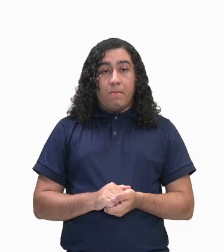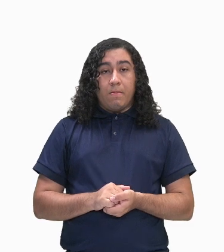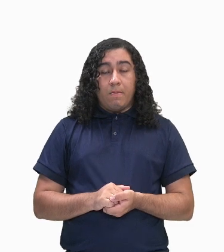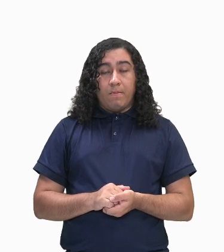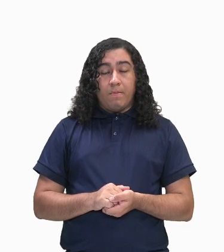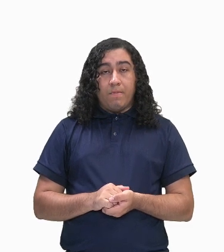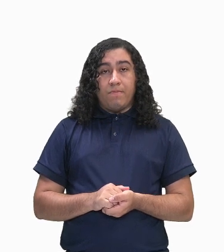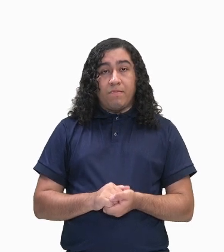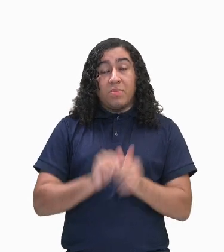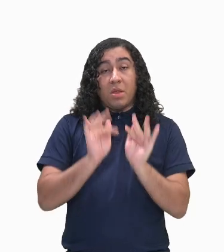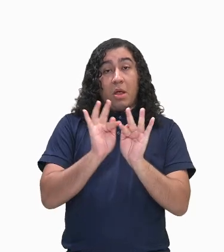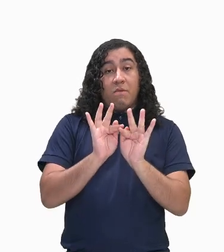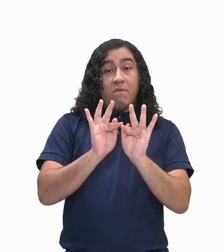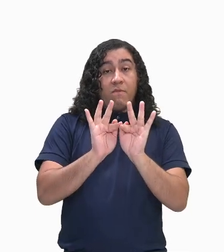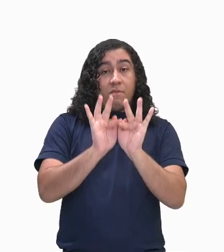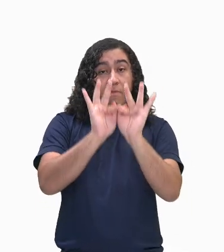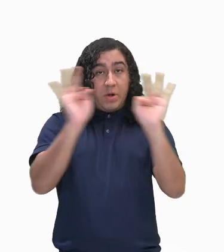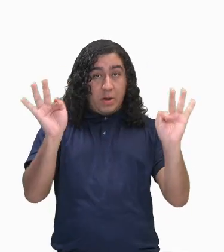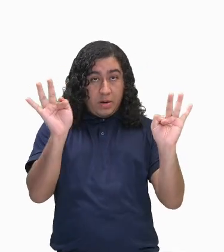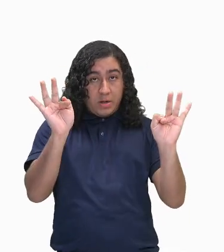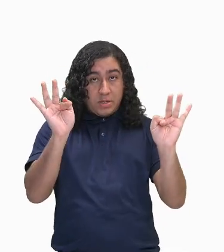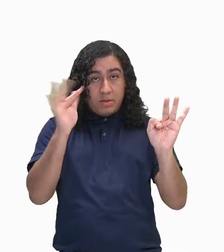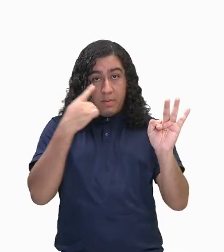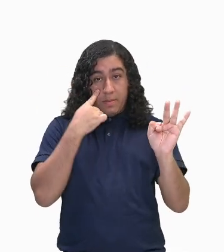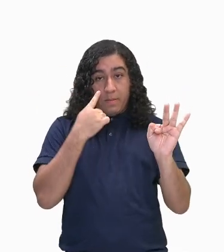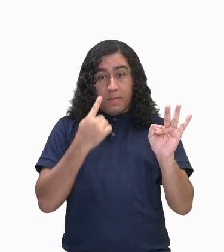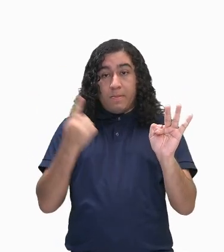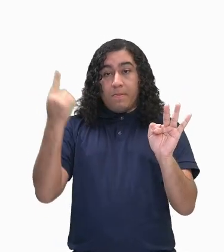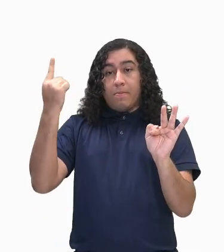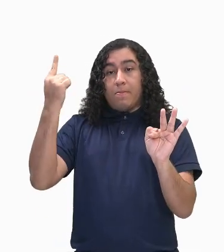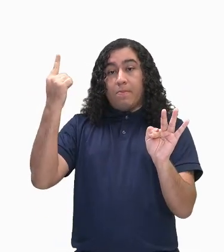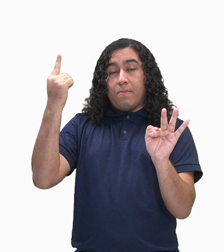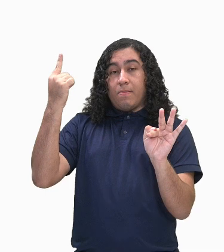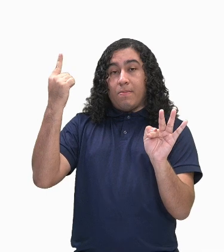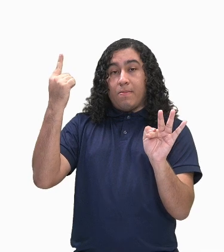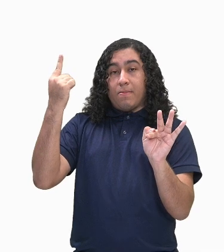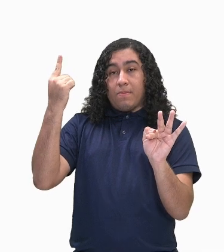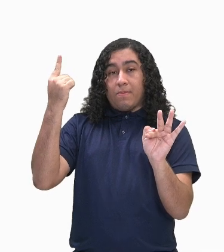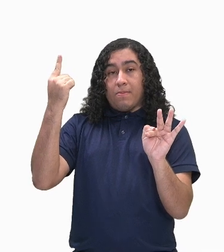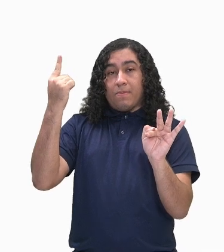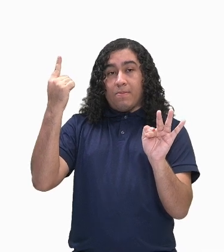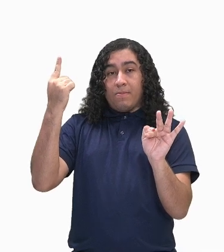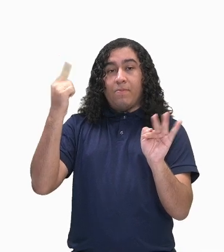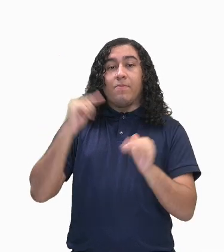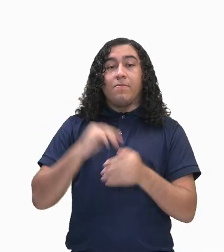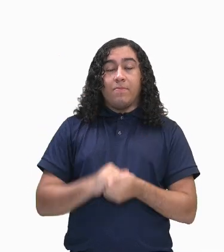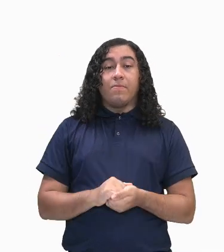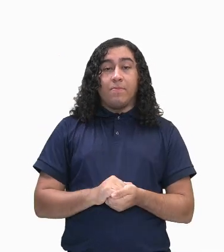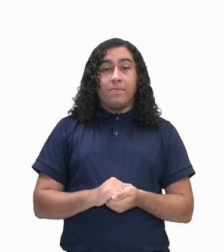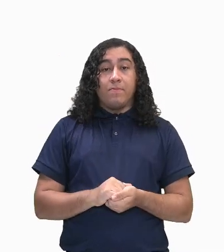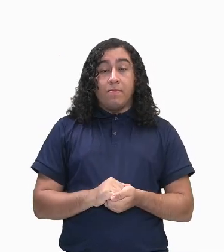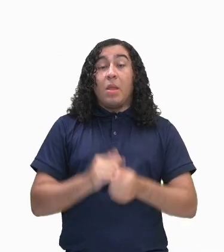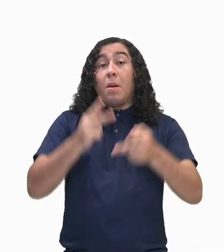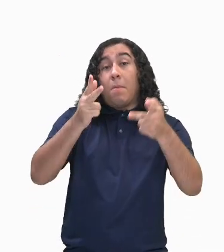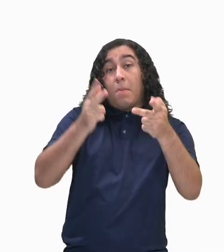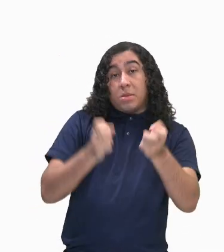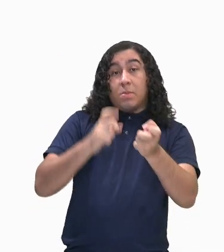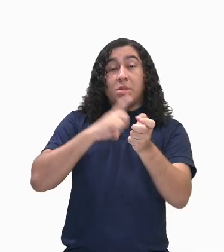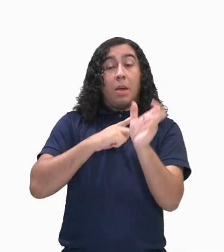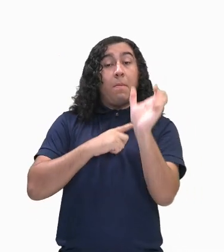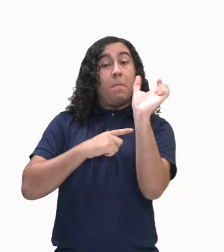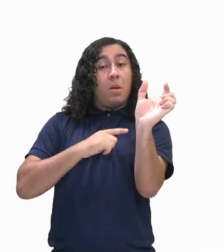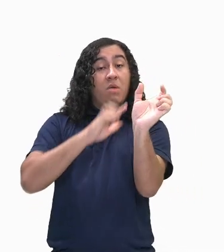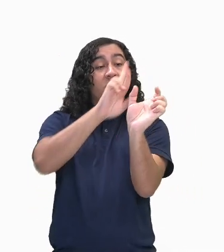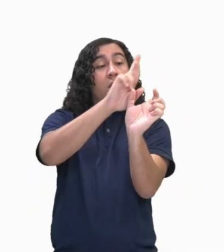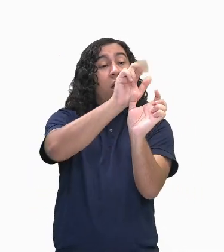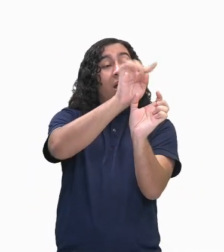Por exemplo, na frase, o rato roeu a roupa do rei de Roma. A repetição